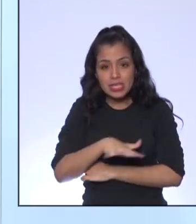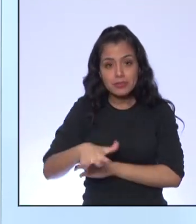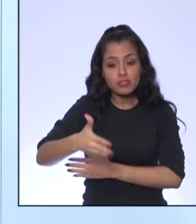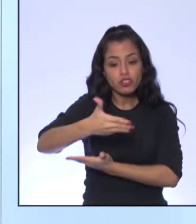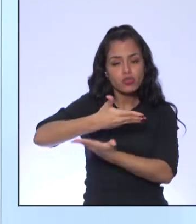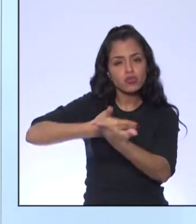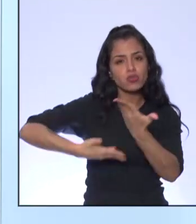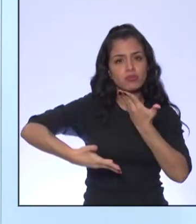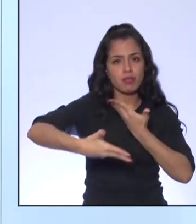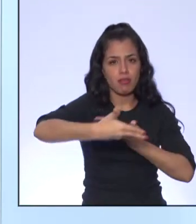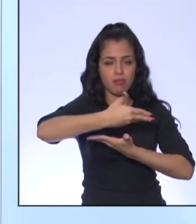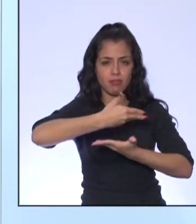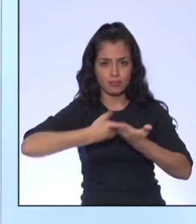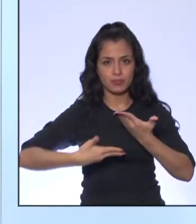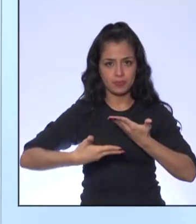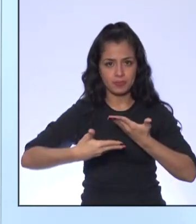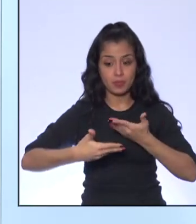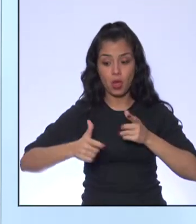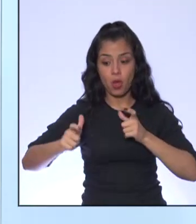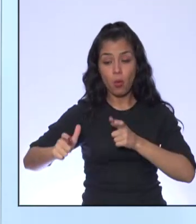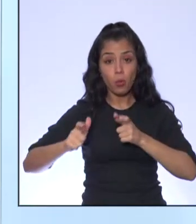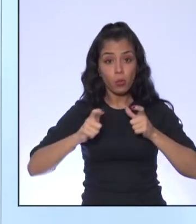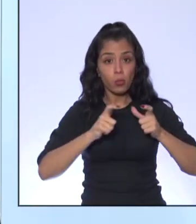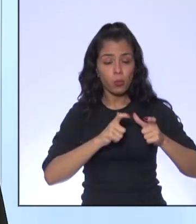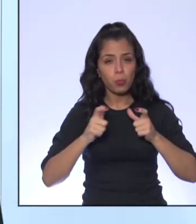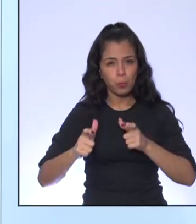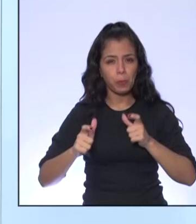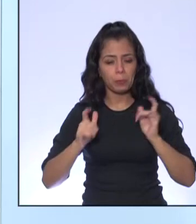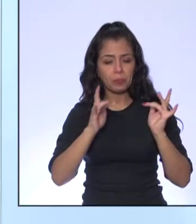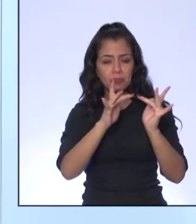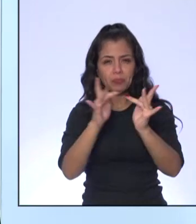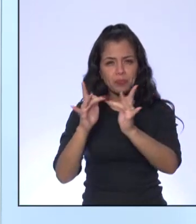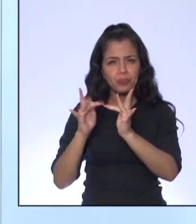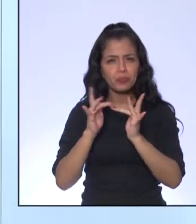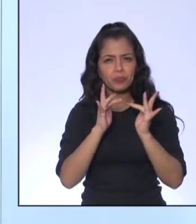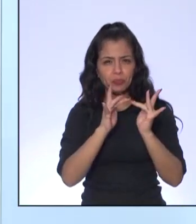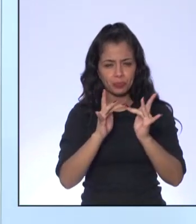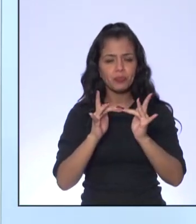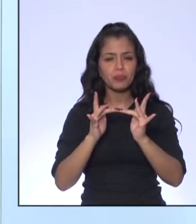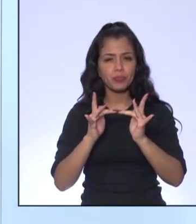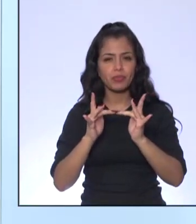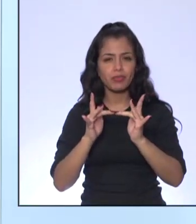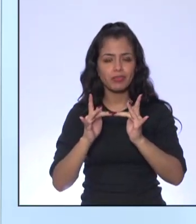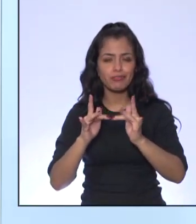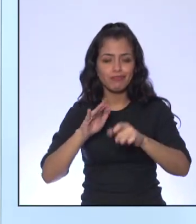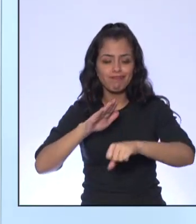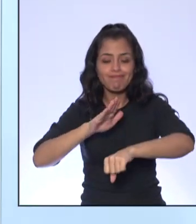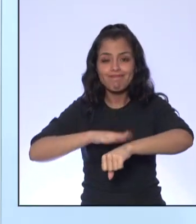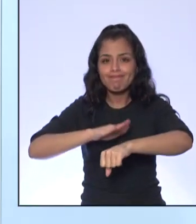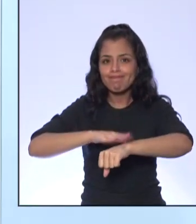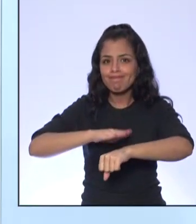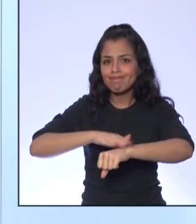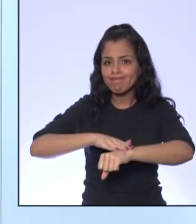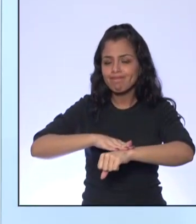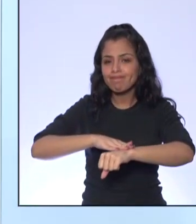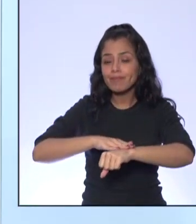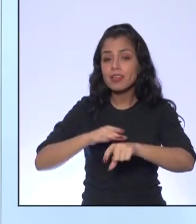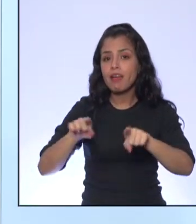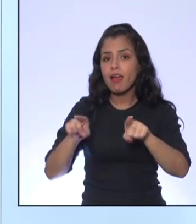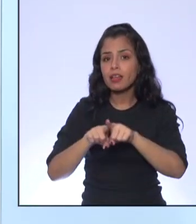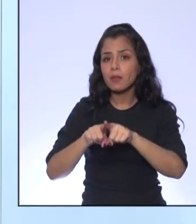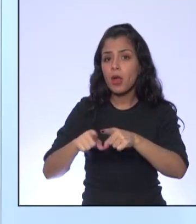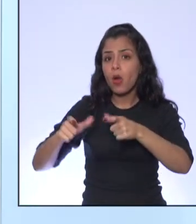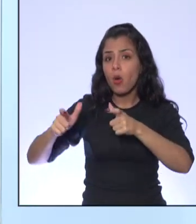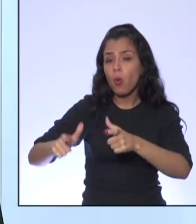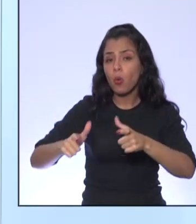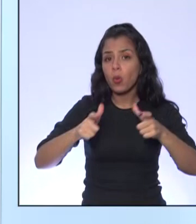adolescentes. São os lugares onde vocês entram em contato com o maior número de pessoas por mais tempo. E é o lugar onde